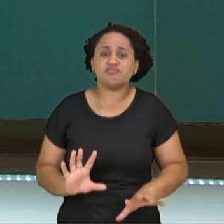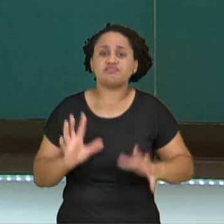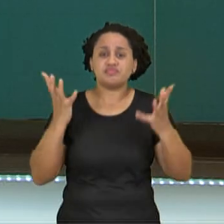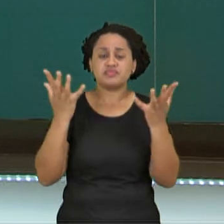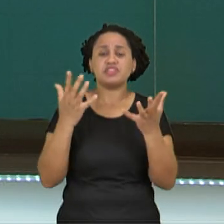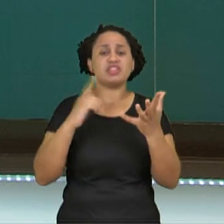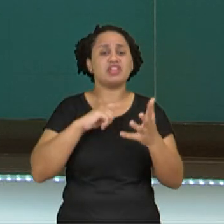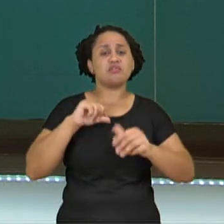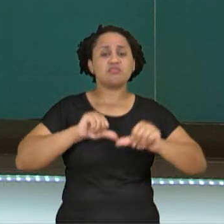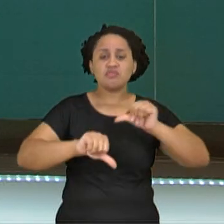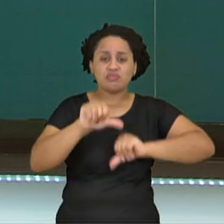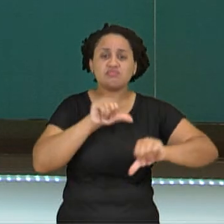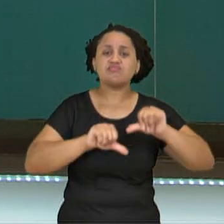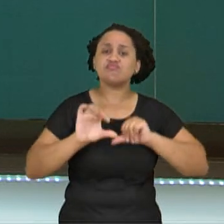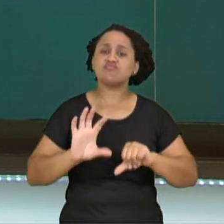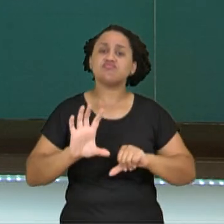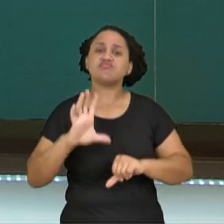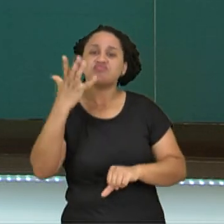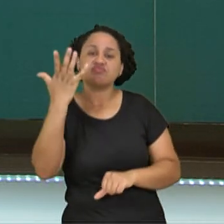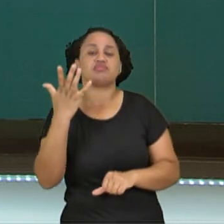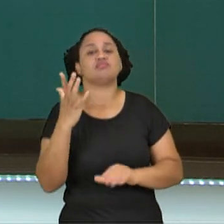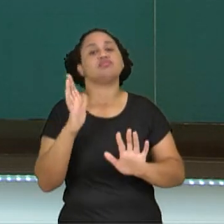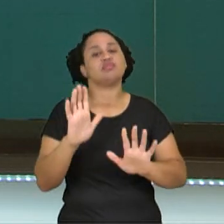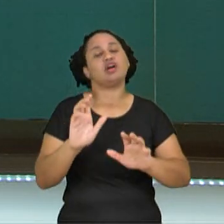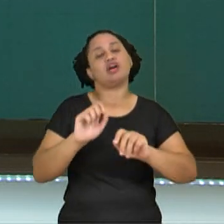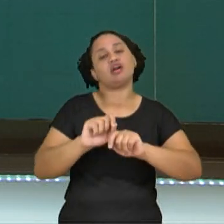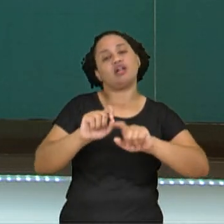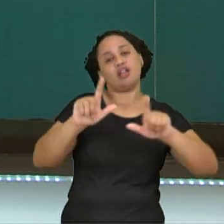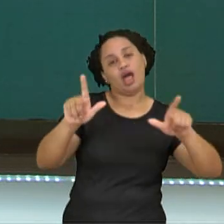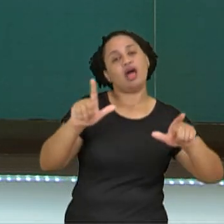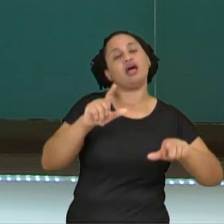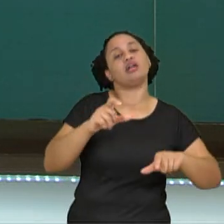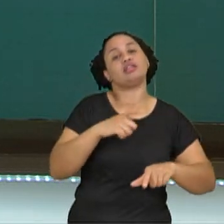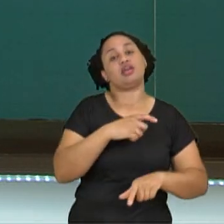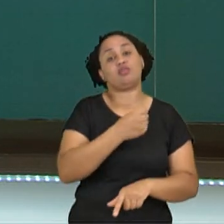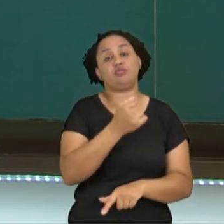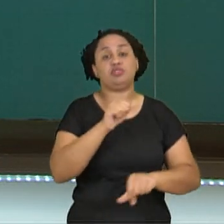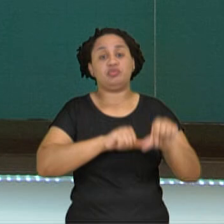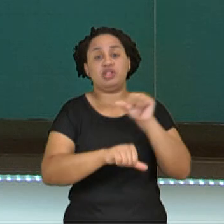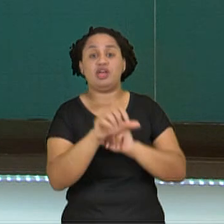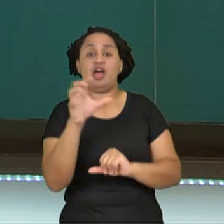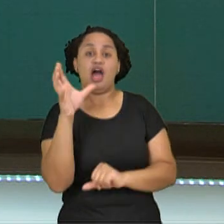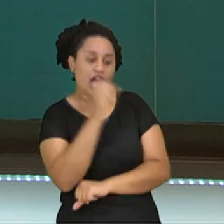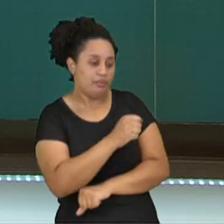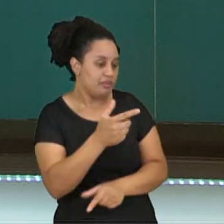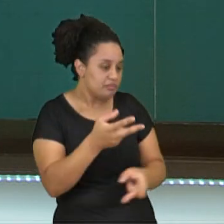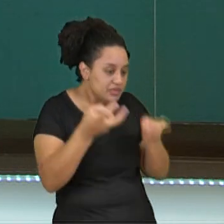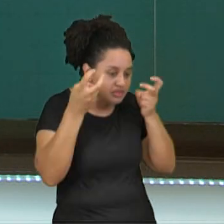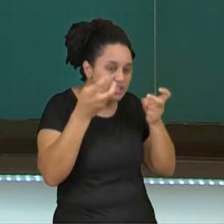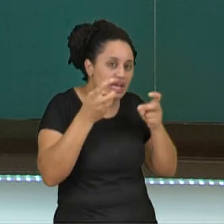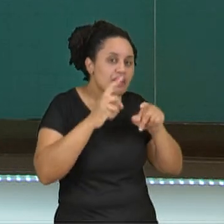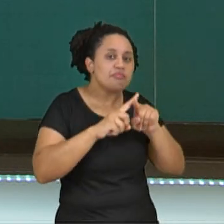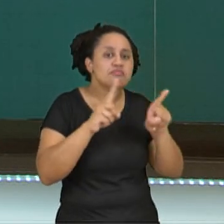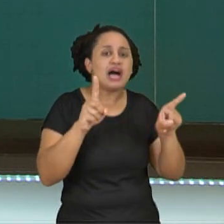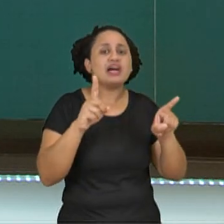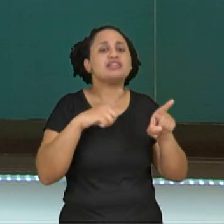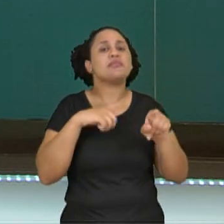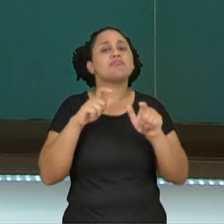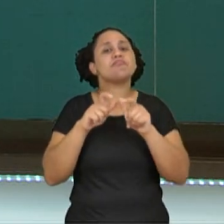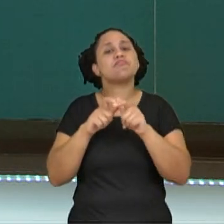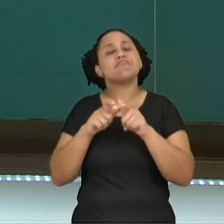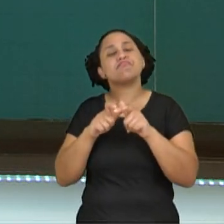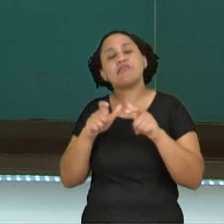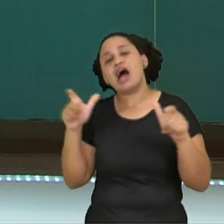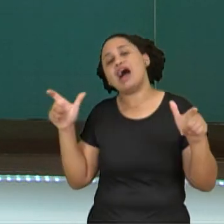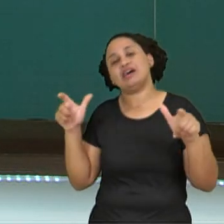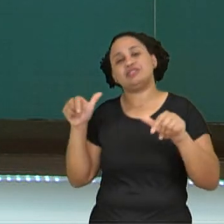Tem mudanças que acontecem, claro, algumas muito rápidas que a gente consegue perceber. Só que a maior